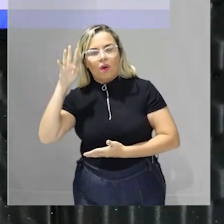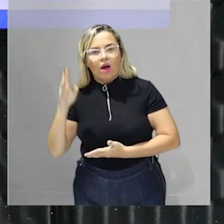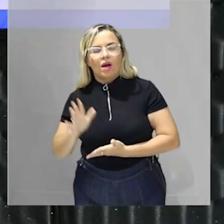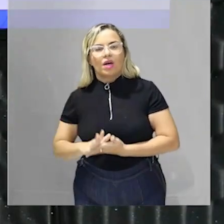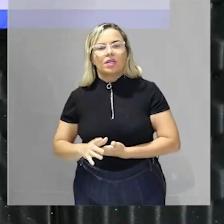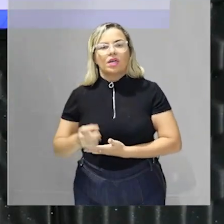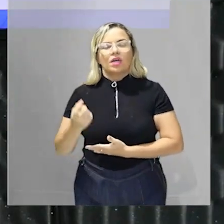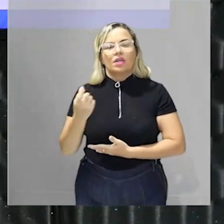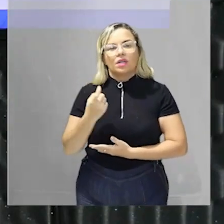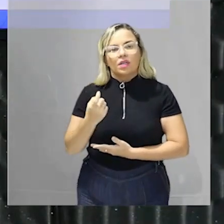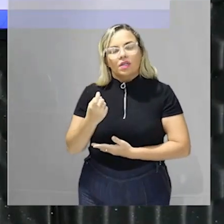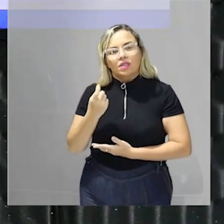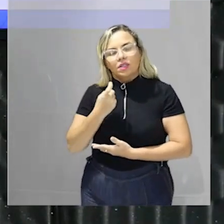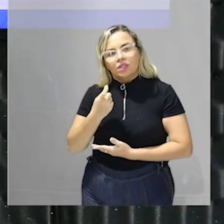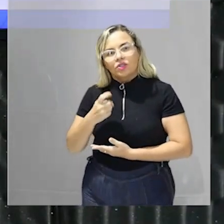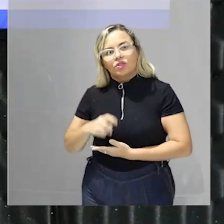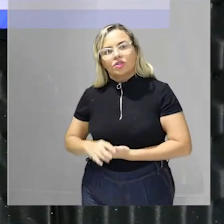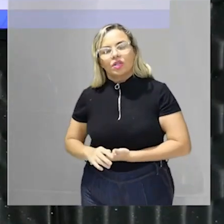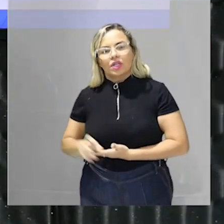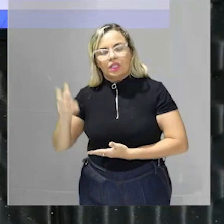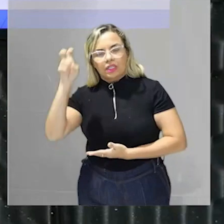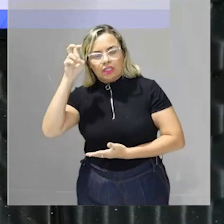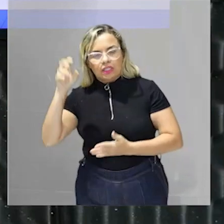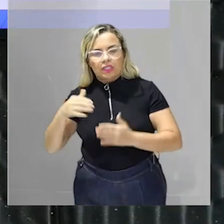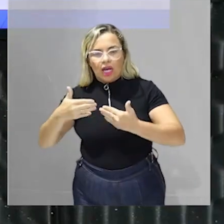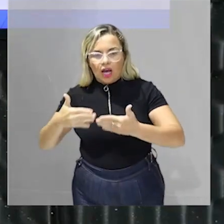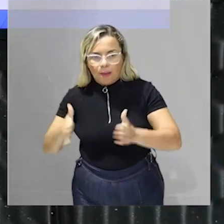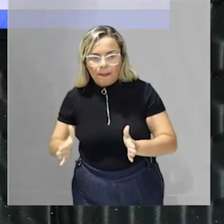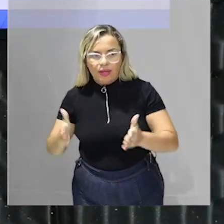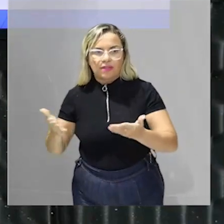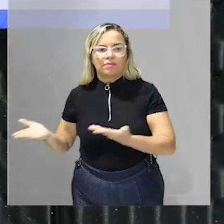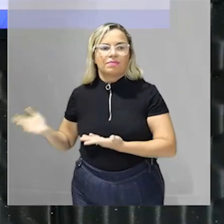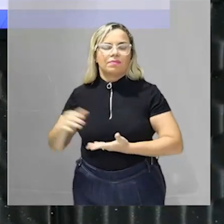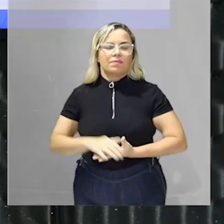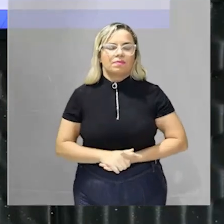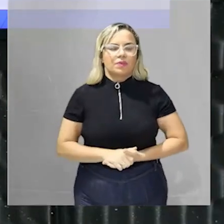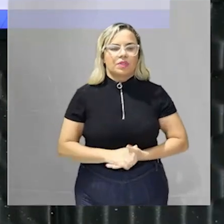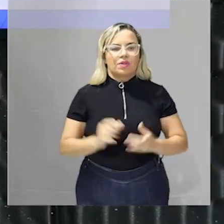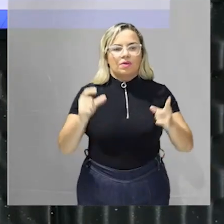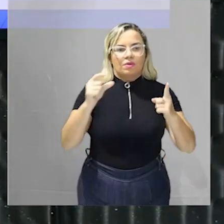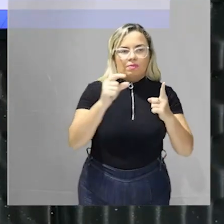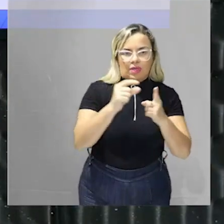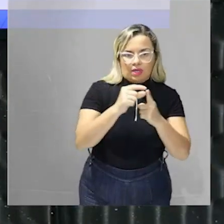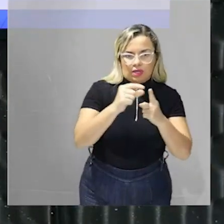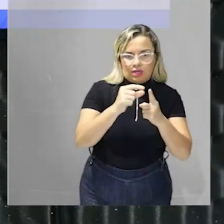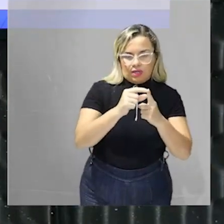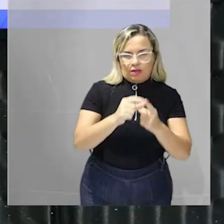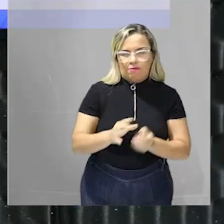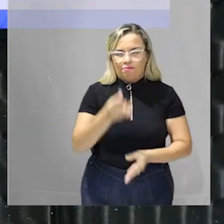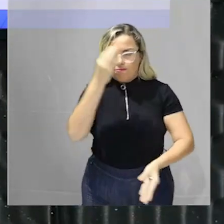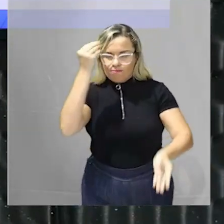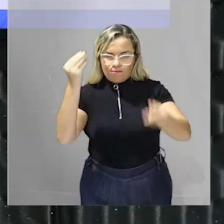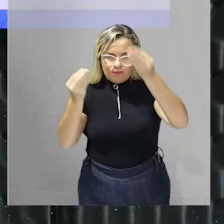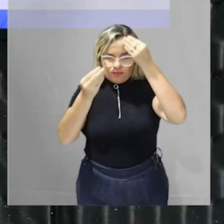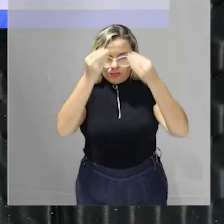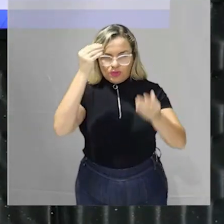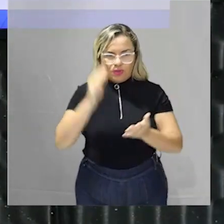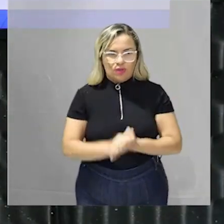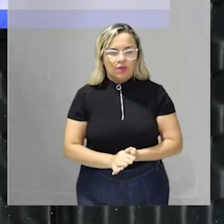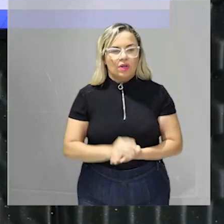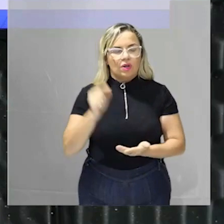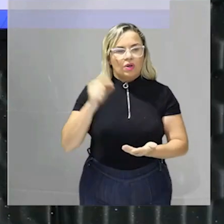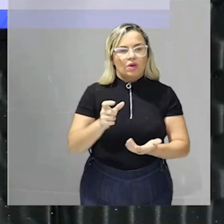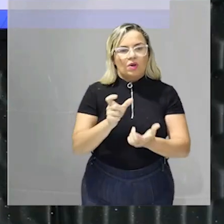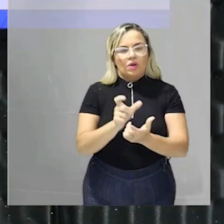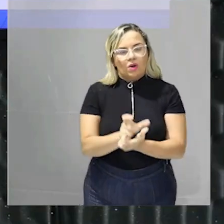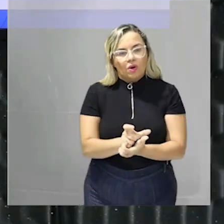Homônimos, o que são homônimos para vocês refrescarem a ideia? São palavras com a mesma grafia que, ao